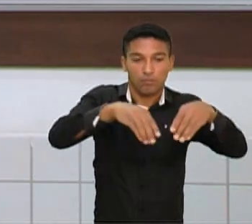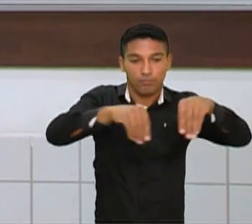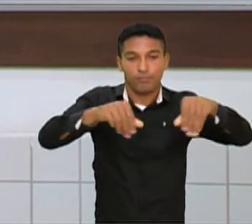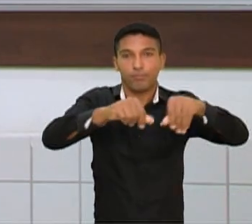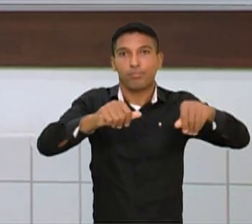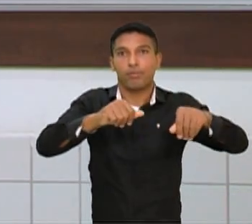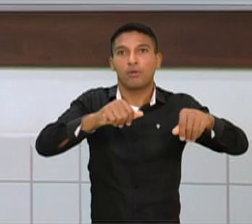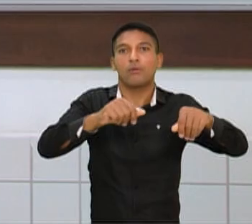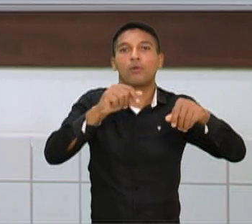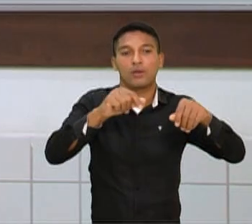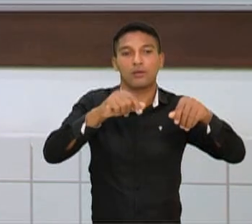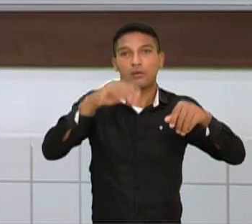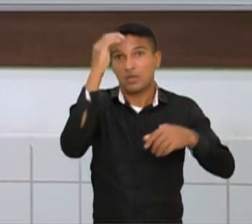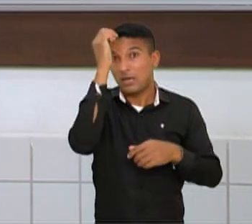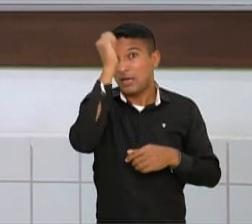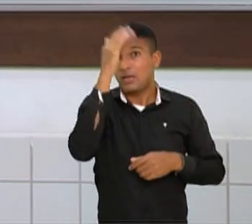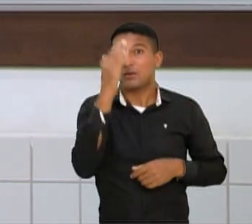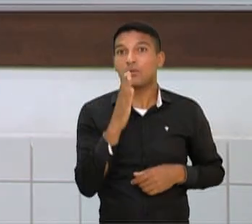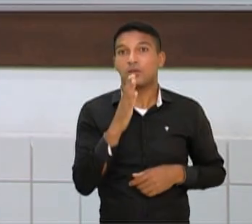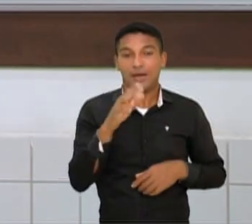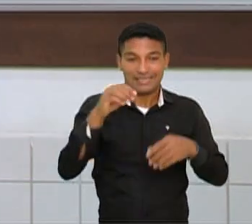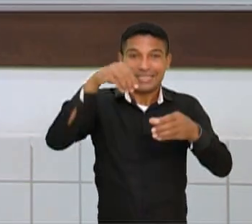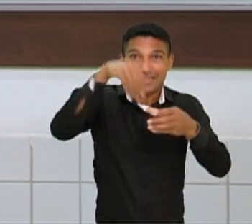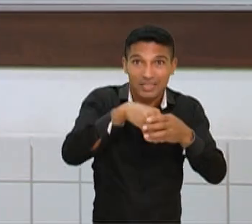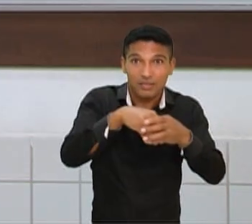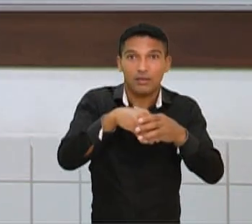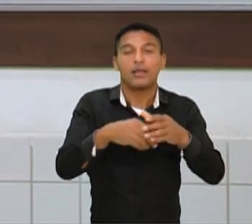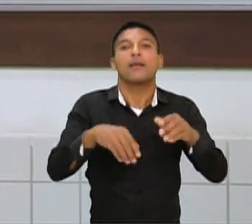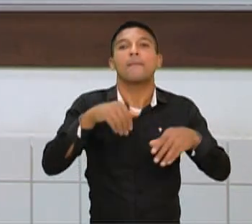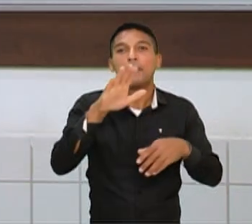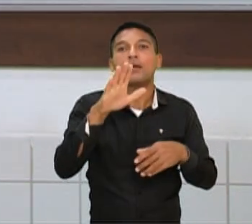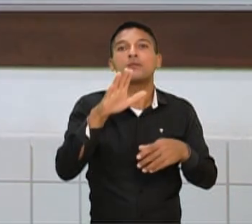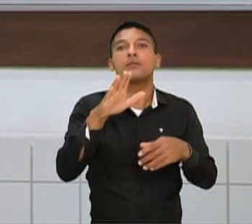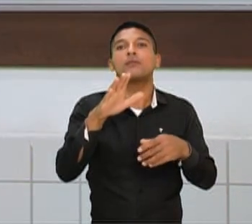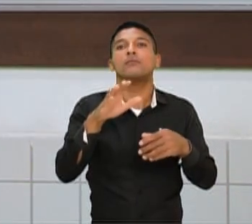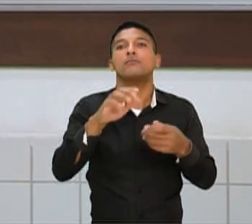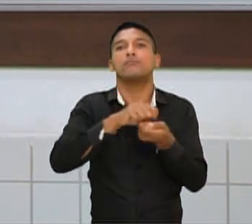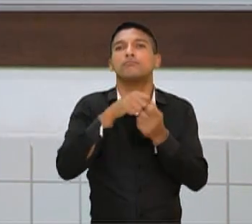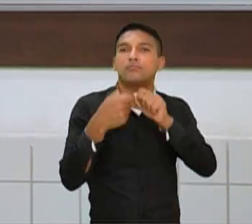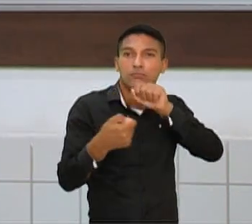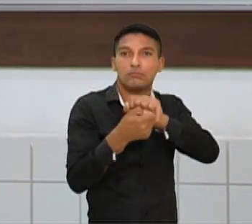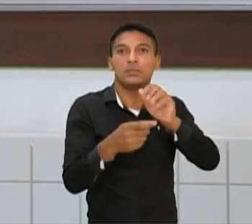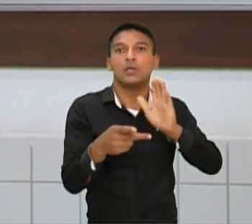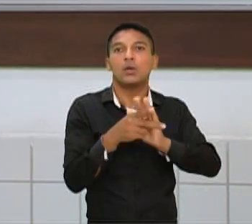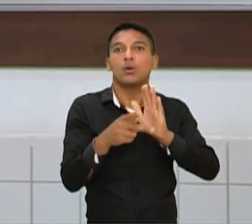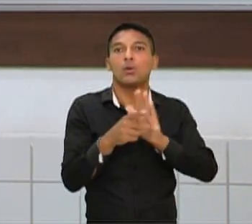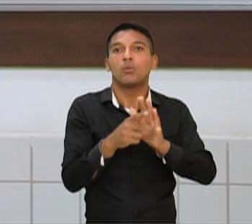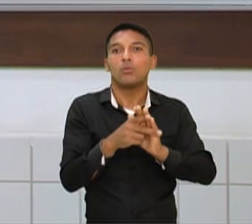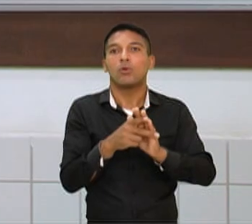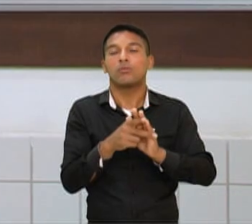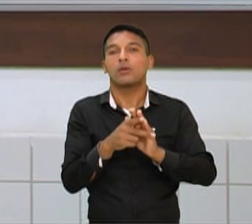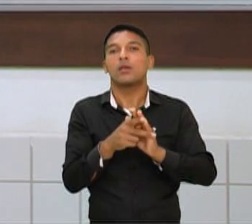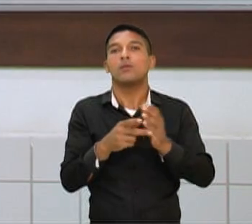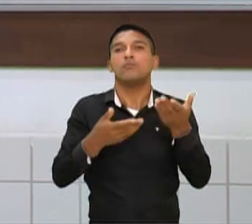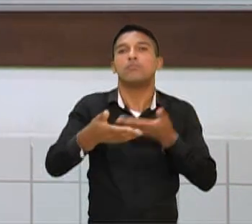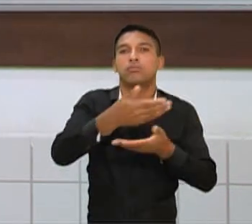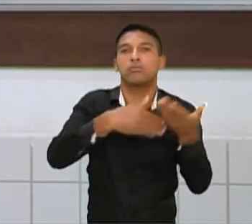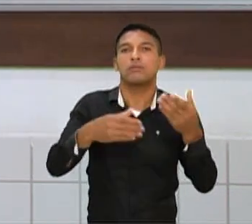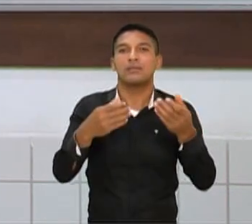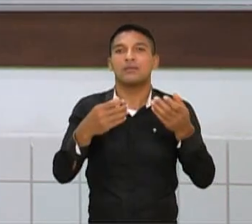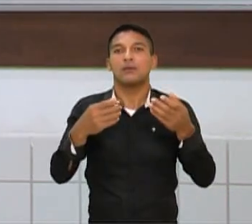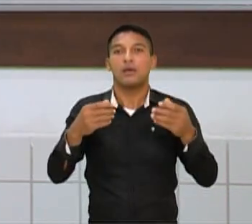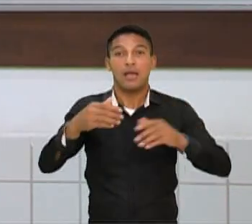no segundo reinado. Mas já quando analisamos o século XX, a gente percebe um incentivo muito grande no